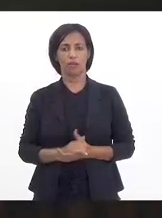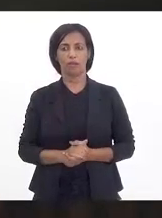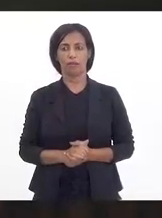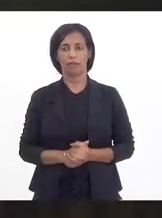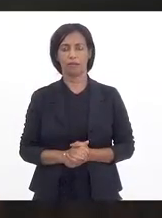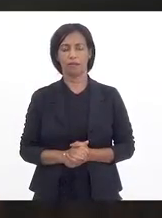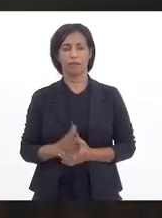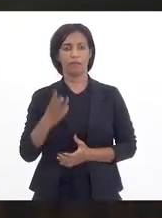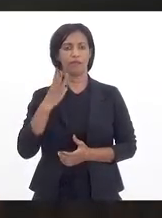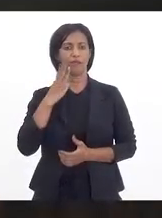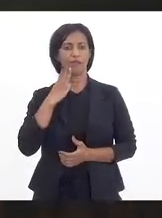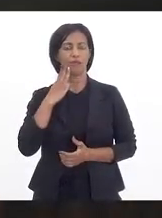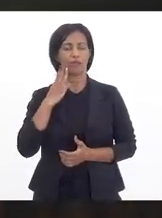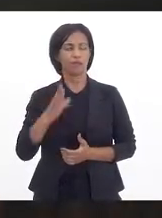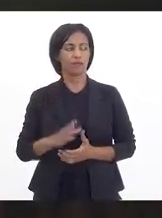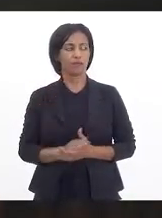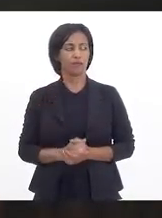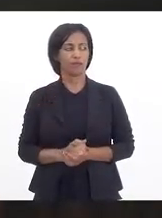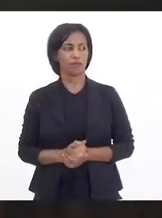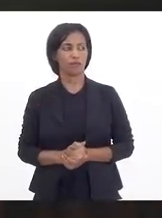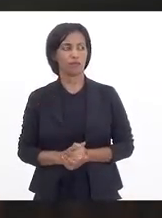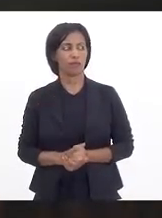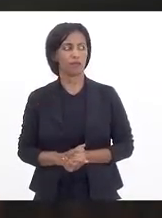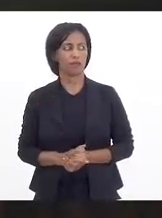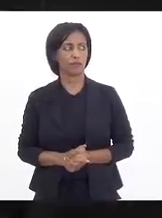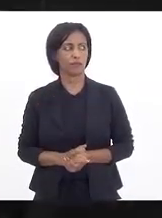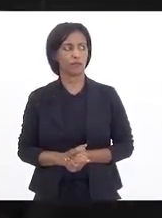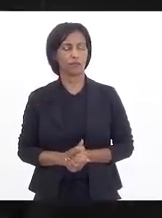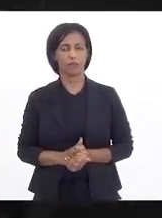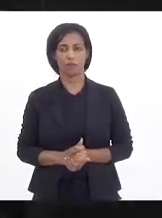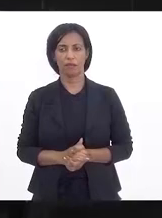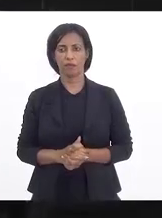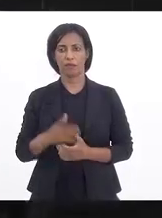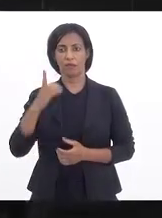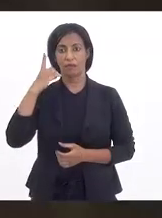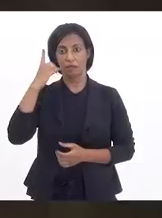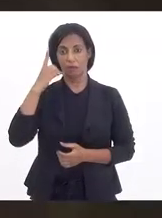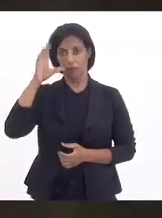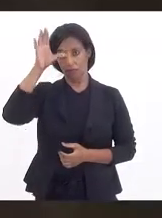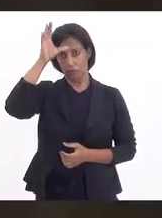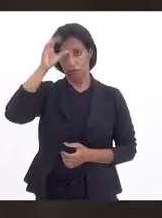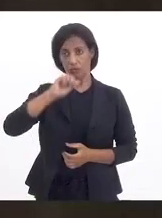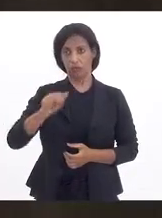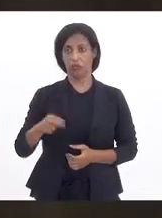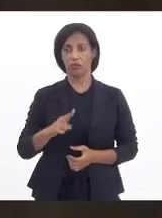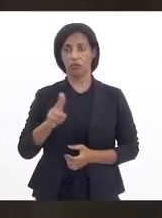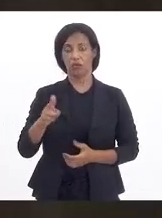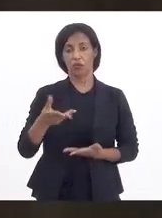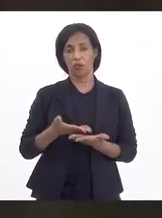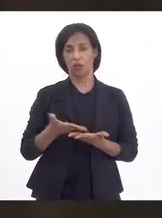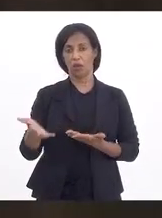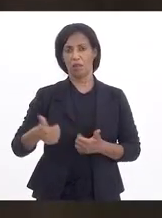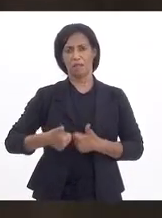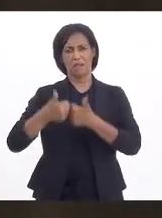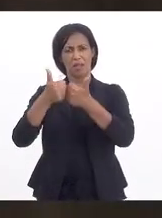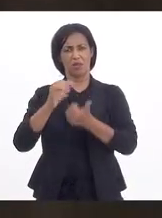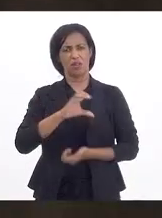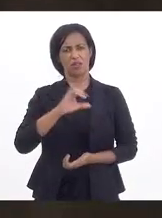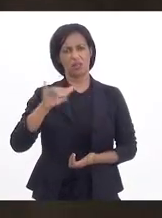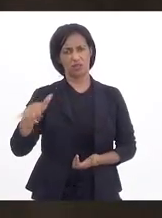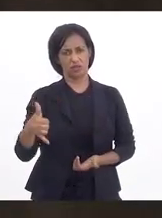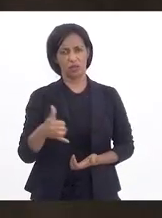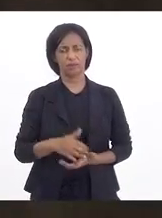o Deputado waldeck Carneiro o deputado a tia Ju primeiro eu quero dizer que foi encaminhamento melhor da